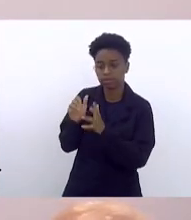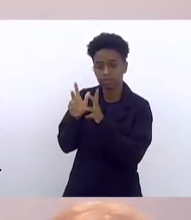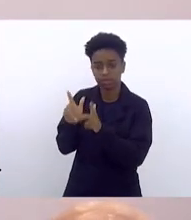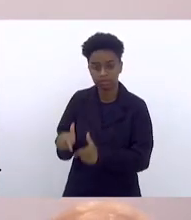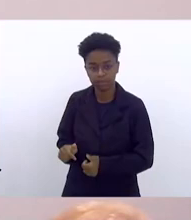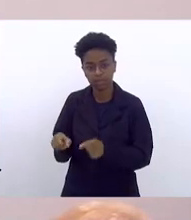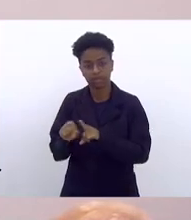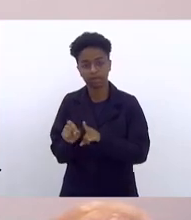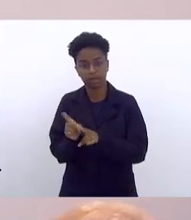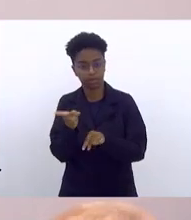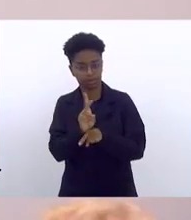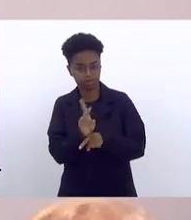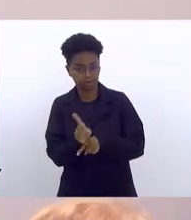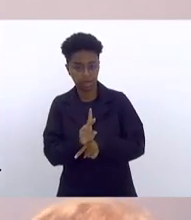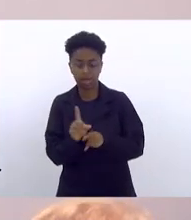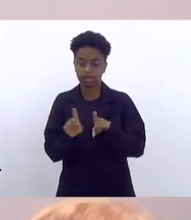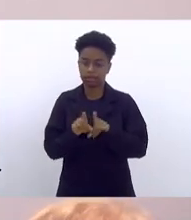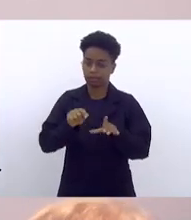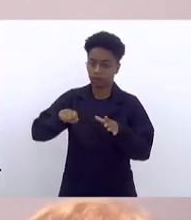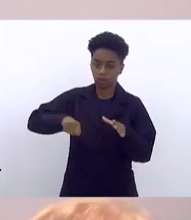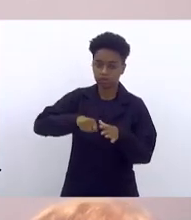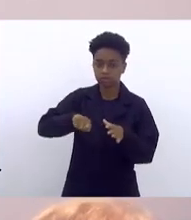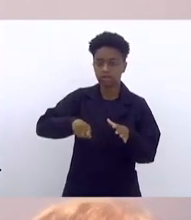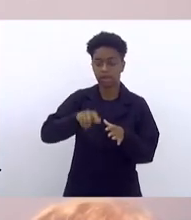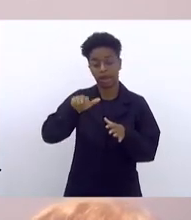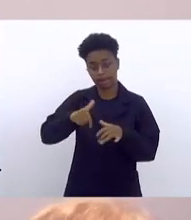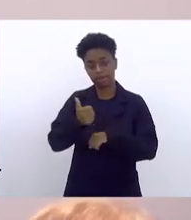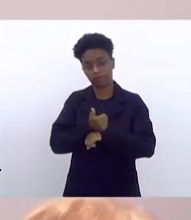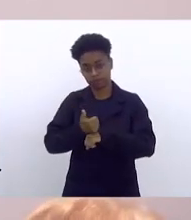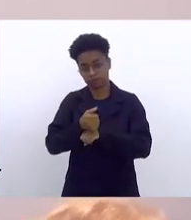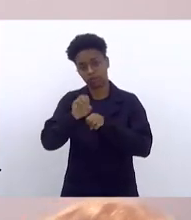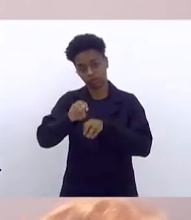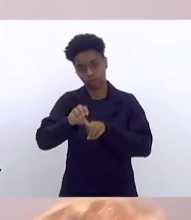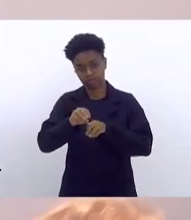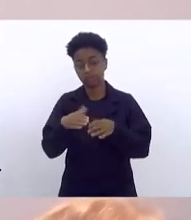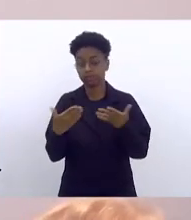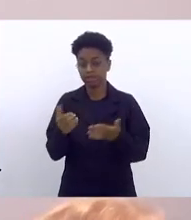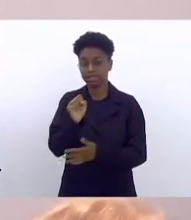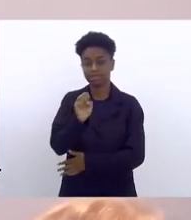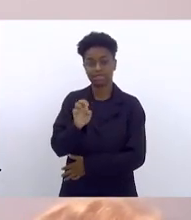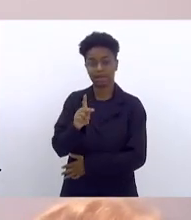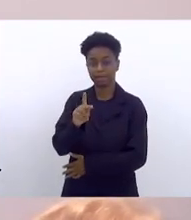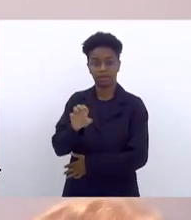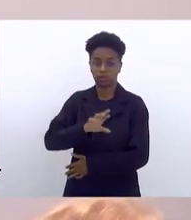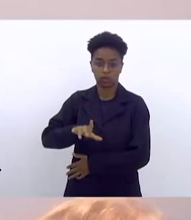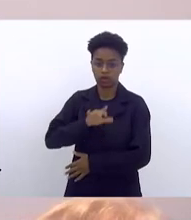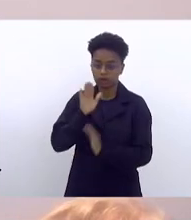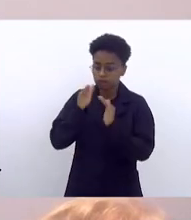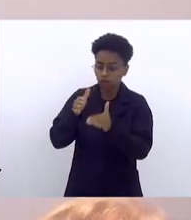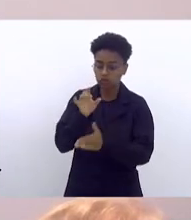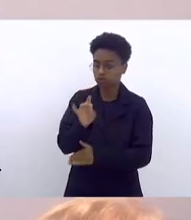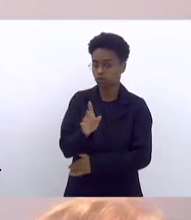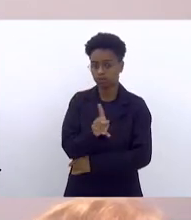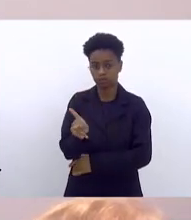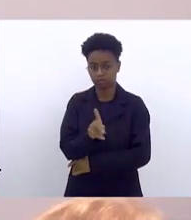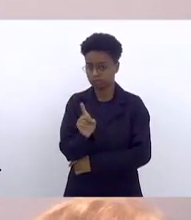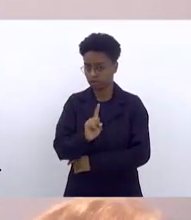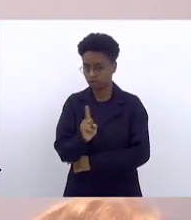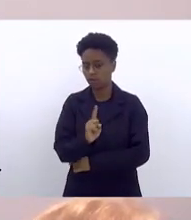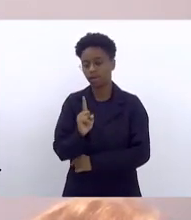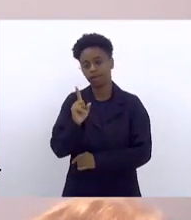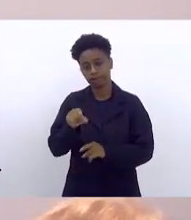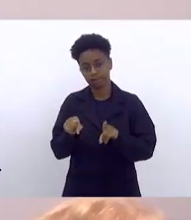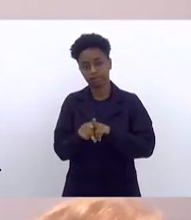o espetor a cozinheira são profissionais de educação então o CEP não é um sindicato só de professores mas de